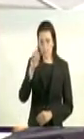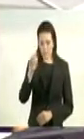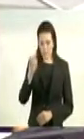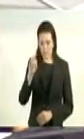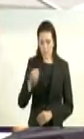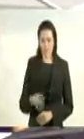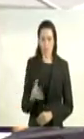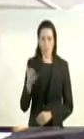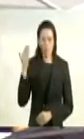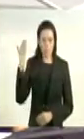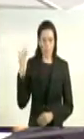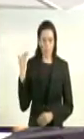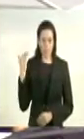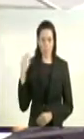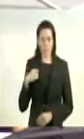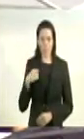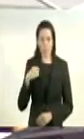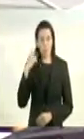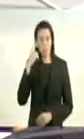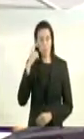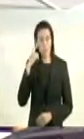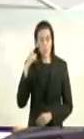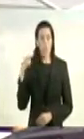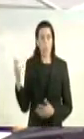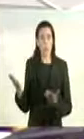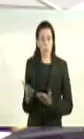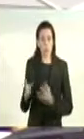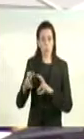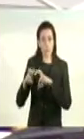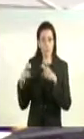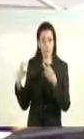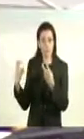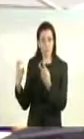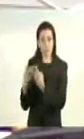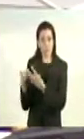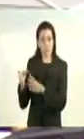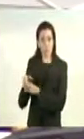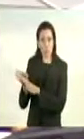que está irregular, repito mais uma vez, está irregular,